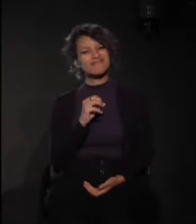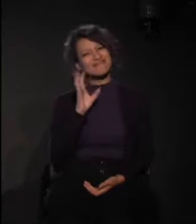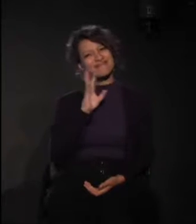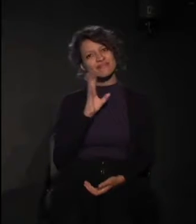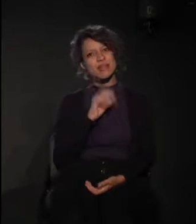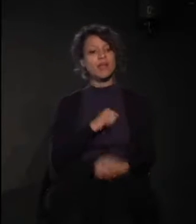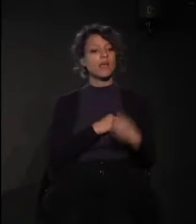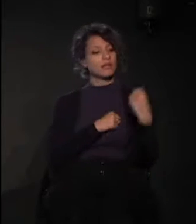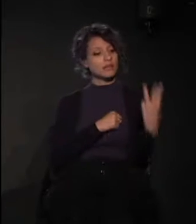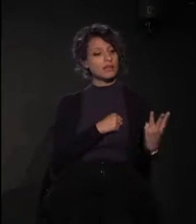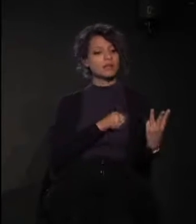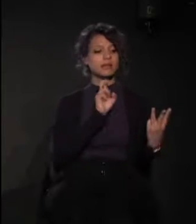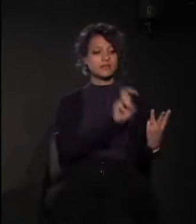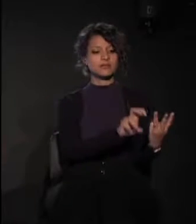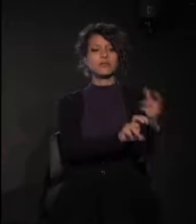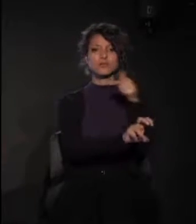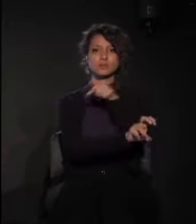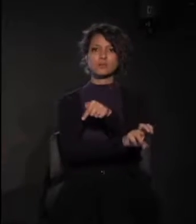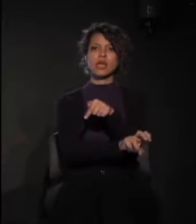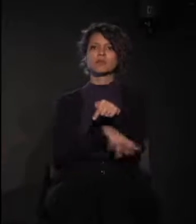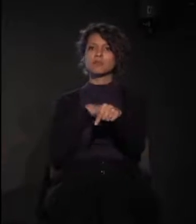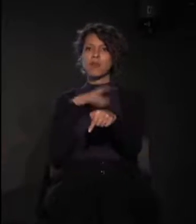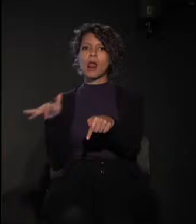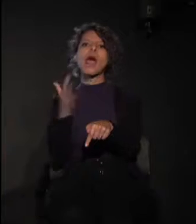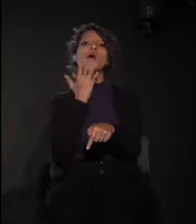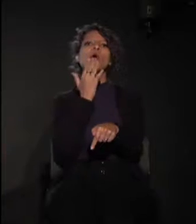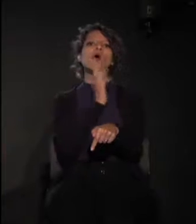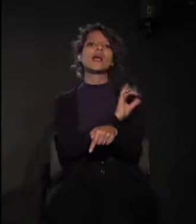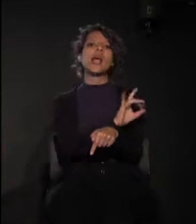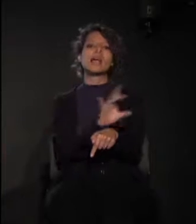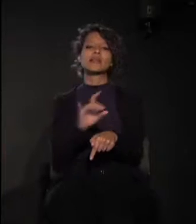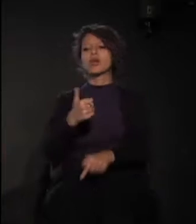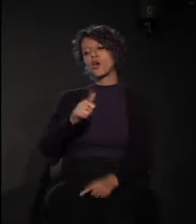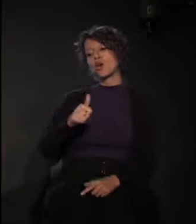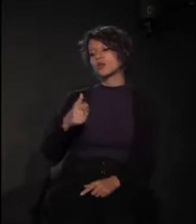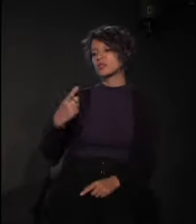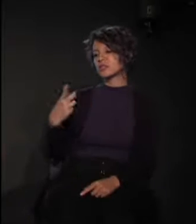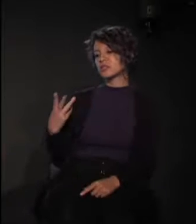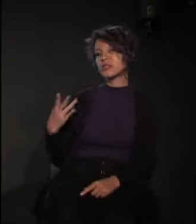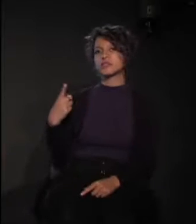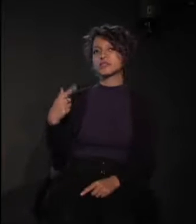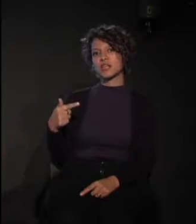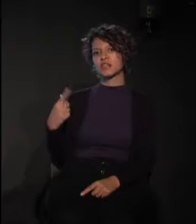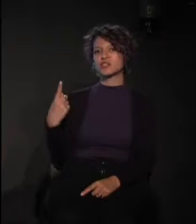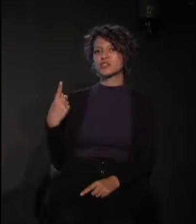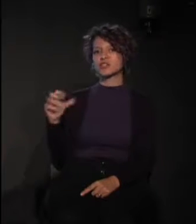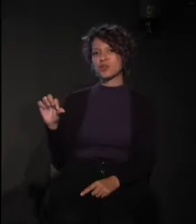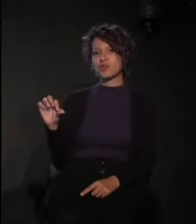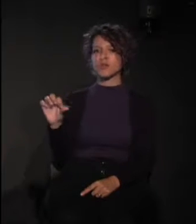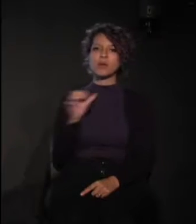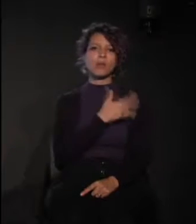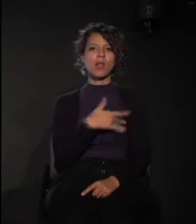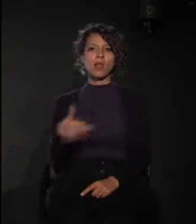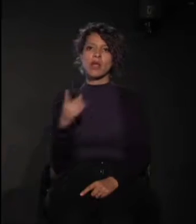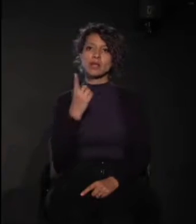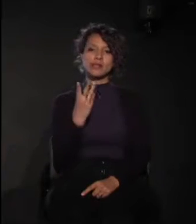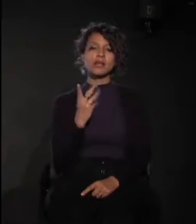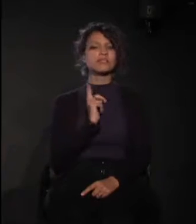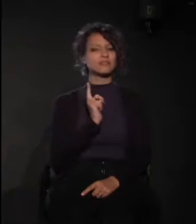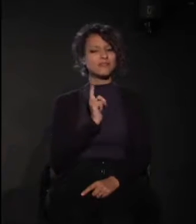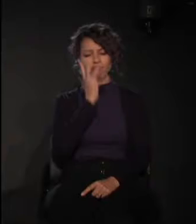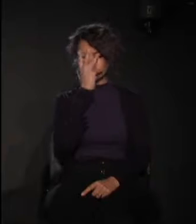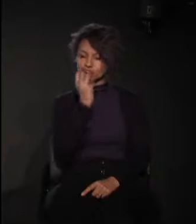3 sete do postão desajeitados pontos 3 17 19 o treze tem um certo